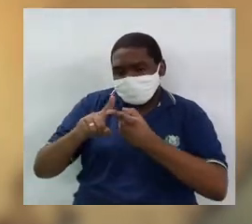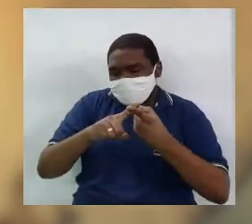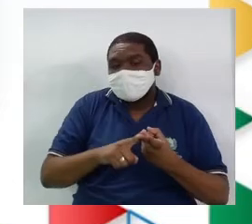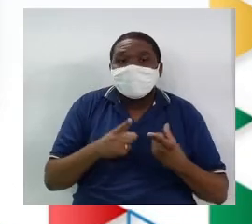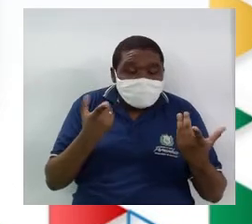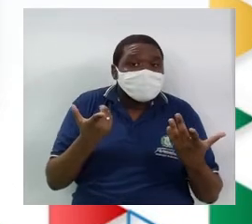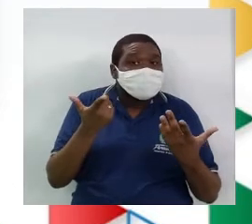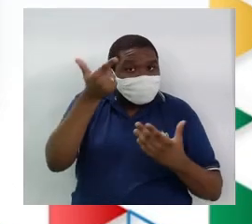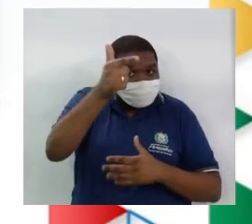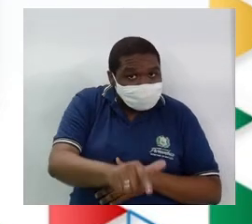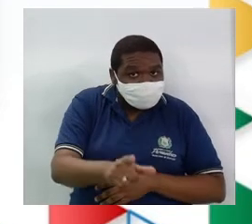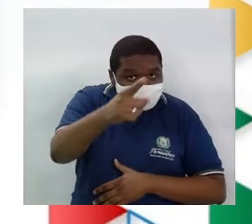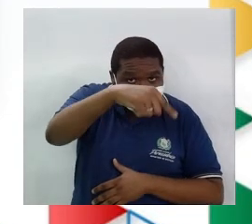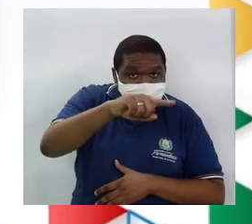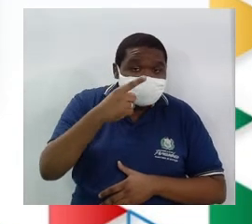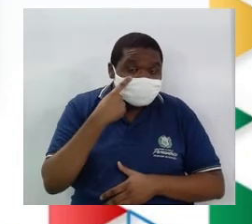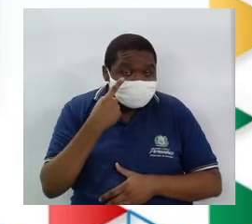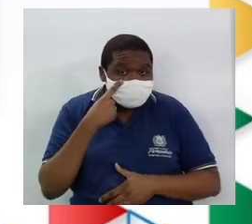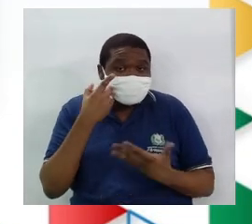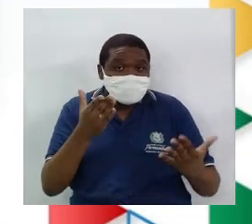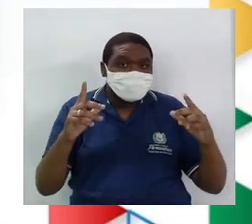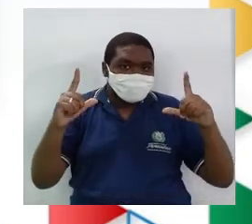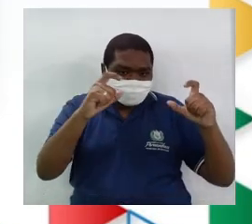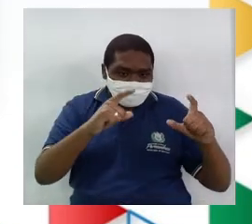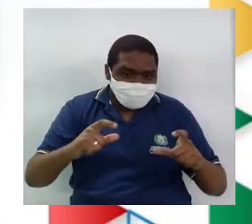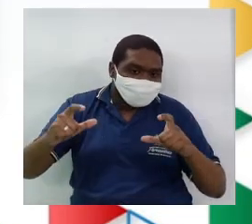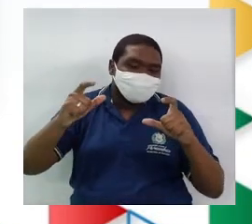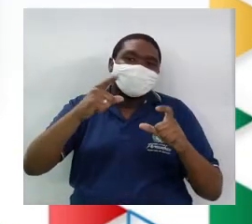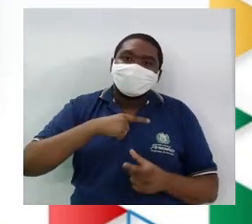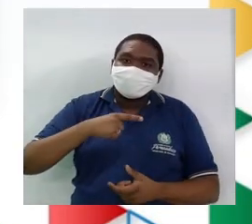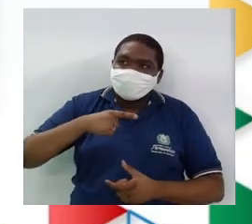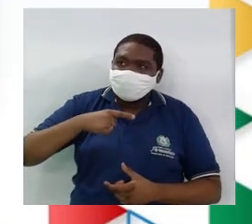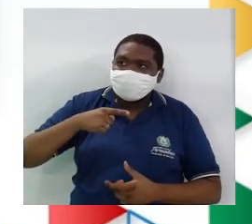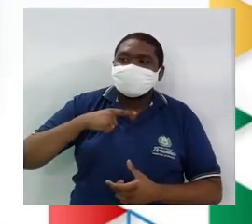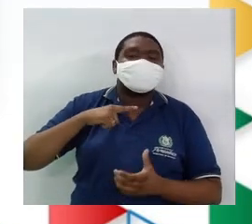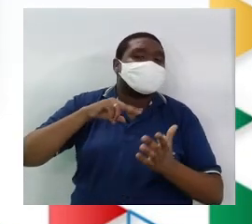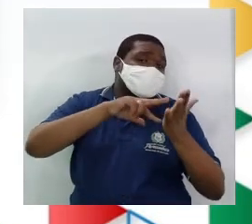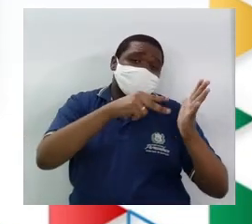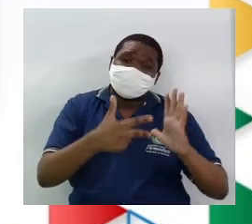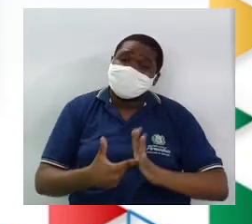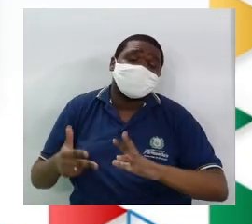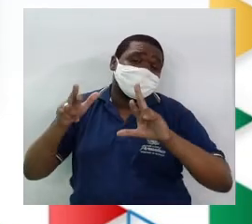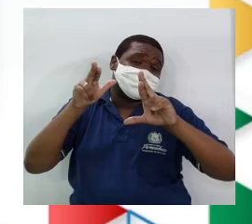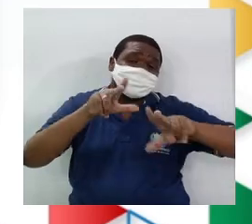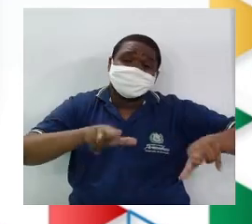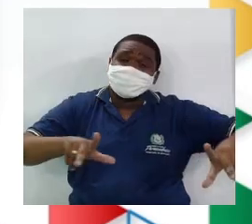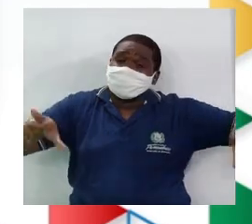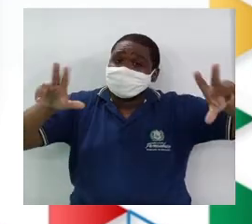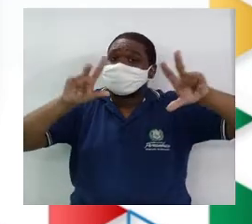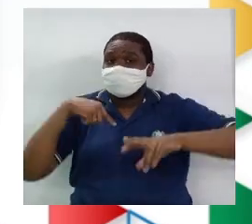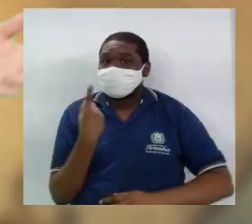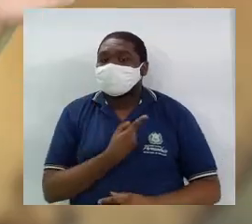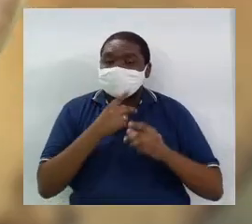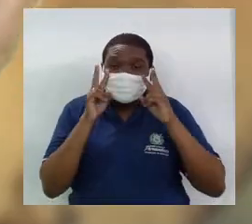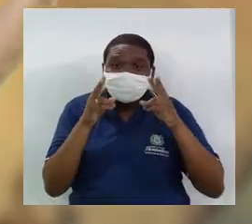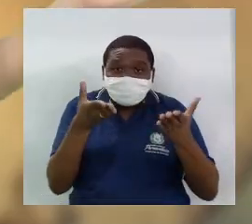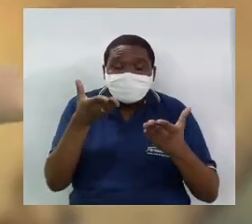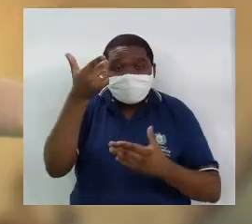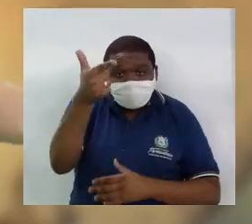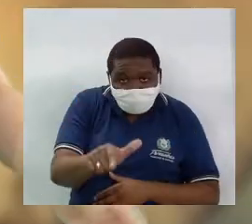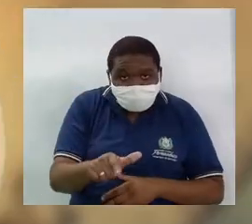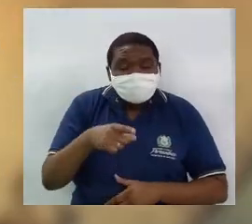para vocês aqui esta fotografia com várias representações. Nós vimos aqui, mais uma